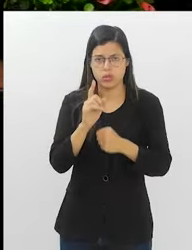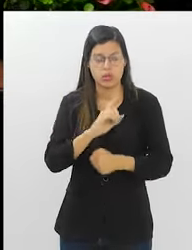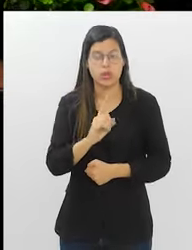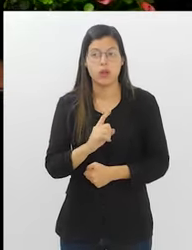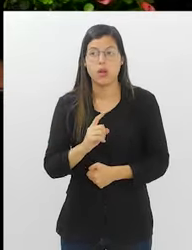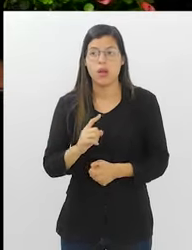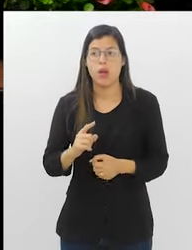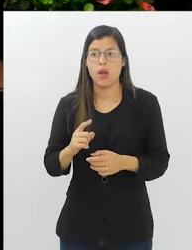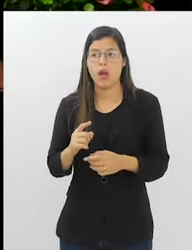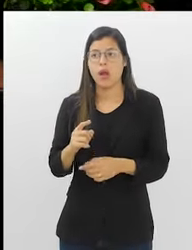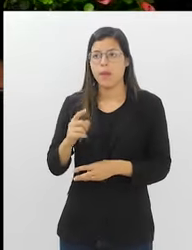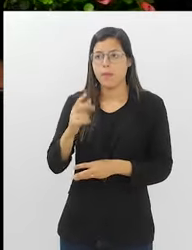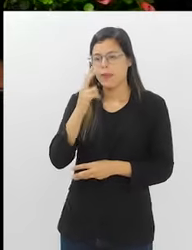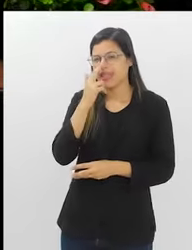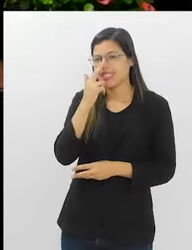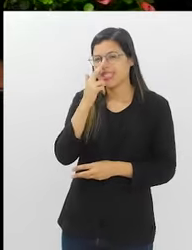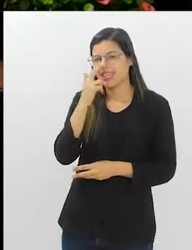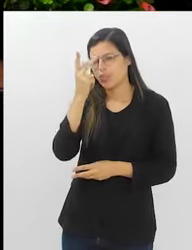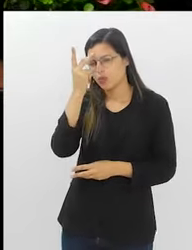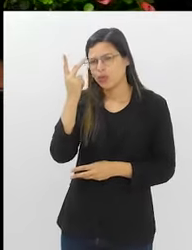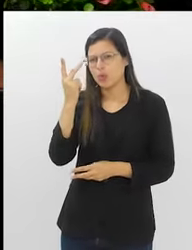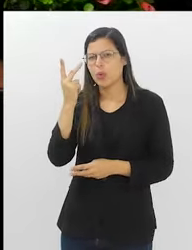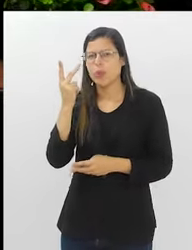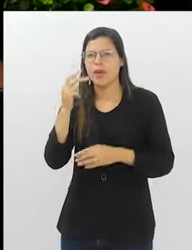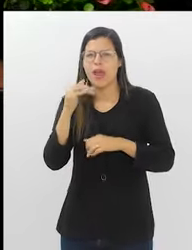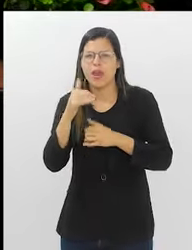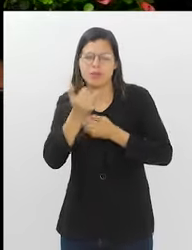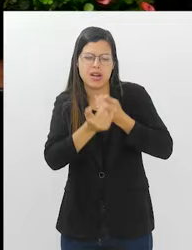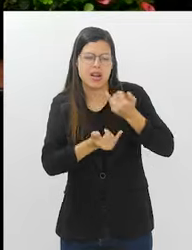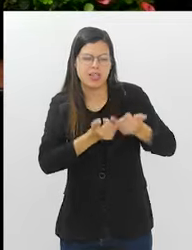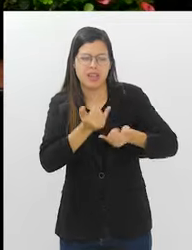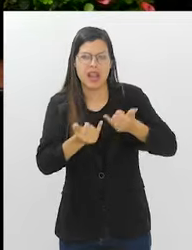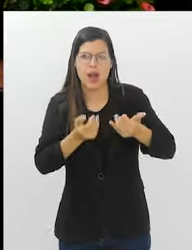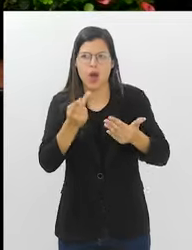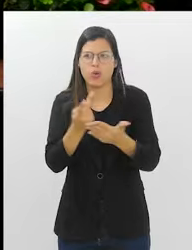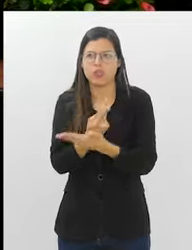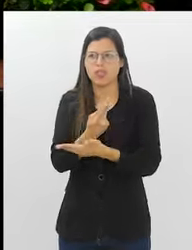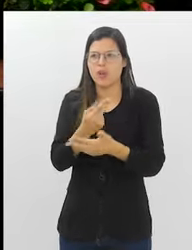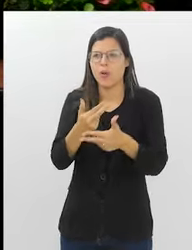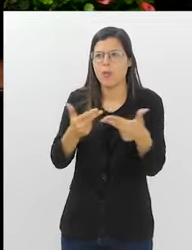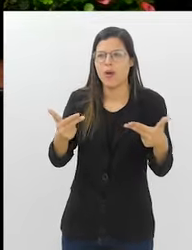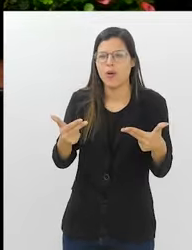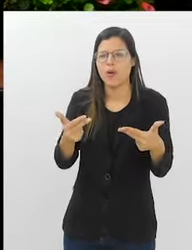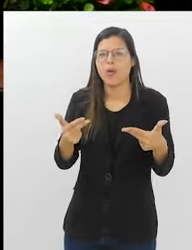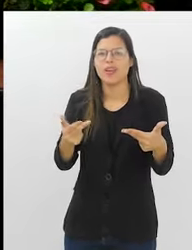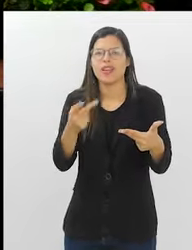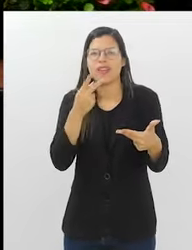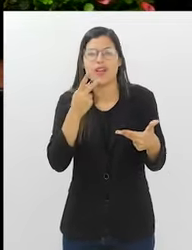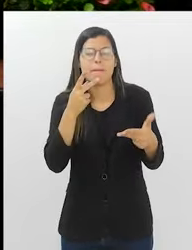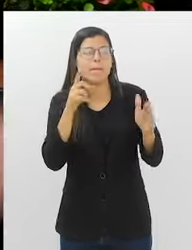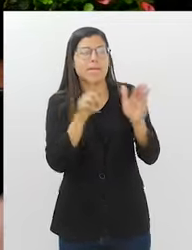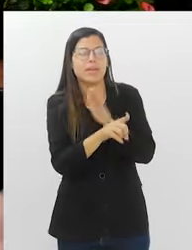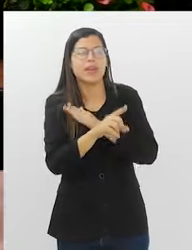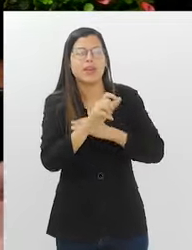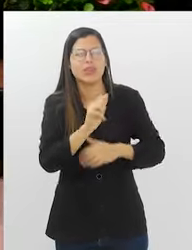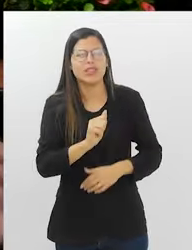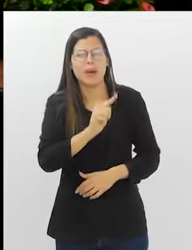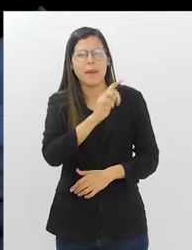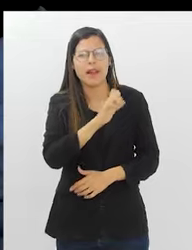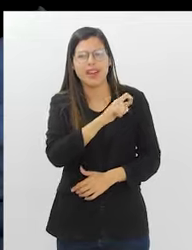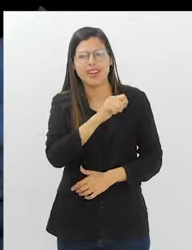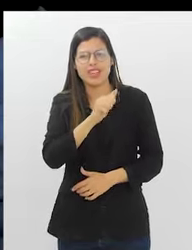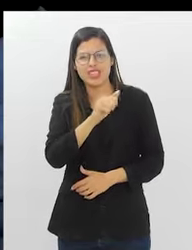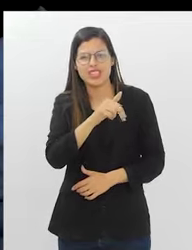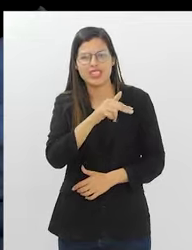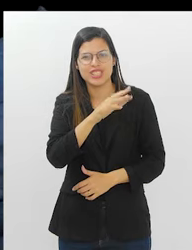Então, levavam mais num tom da brincadeira. Então, a gente, quando acontecia alguma coisa, falava: vai lá perguntar ao Alexandre, que ele que mexe com essas coisas. É,